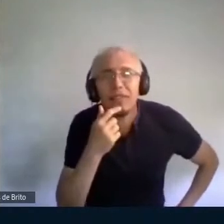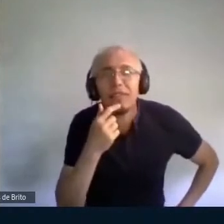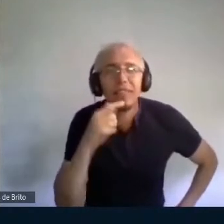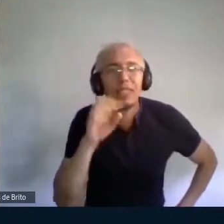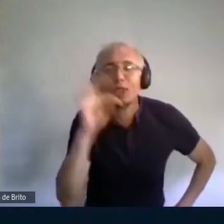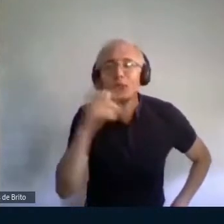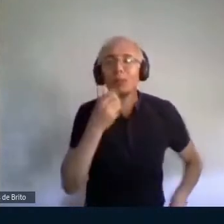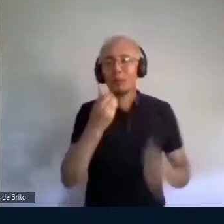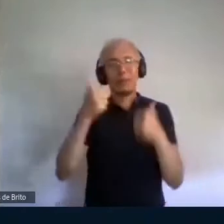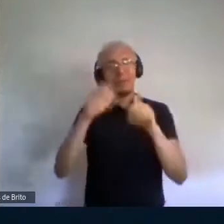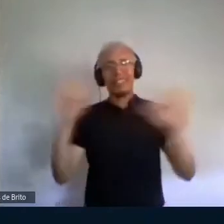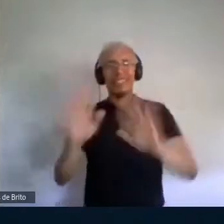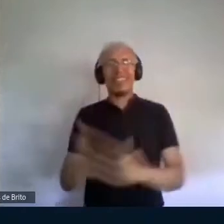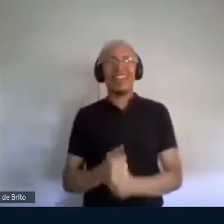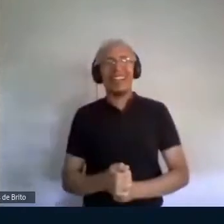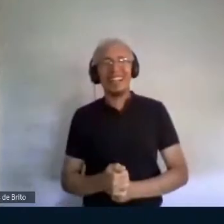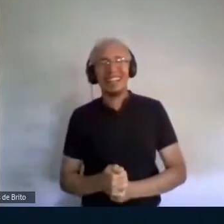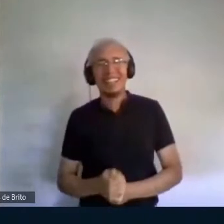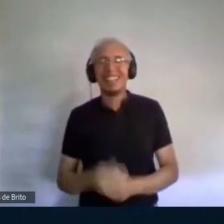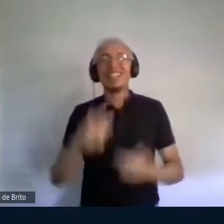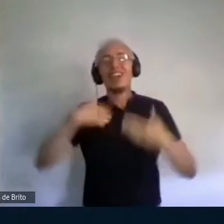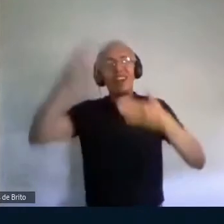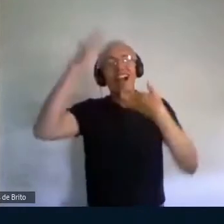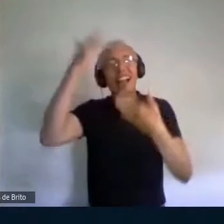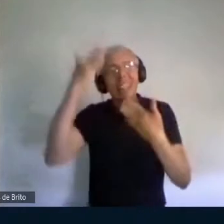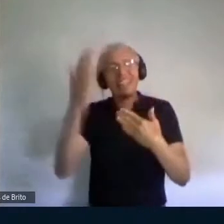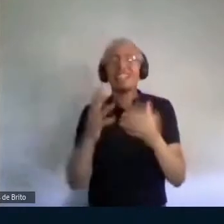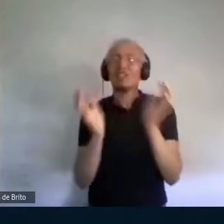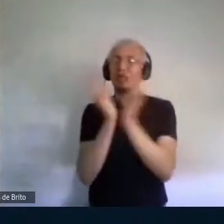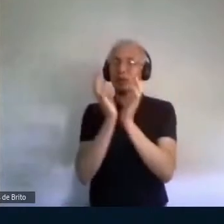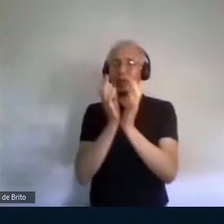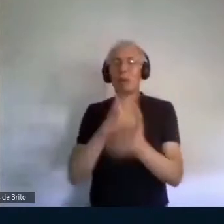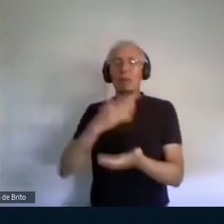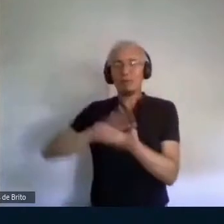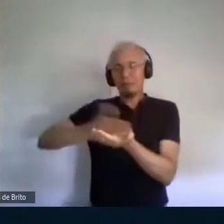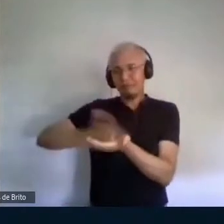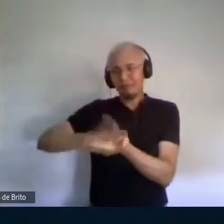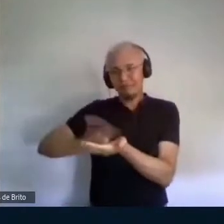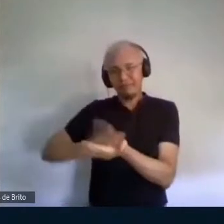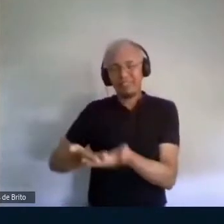Então, tá bom. Então, eu agradeço a equipe de tradutores e intérpretes